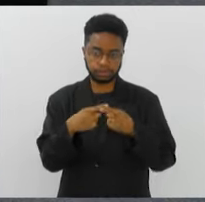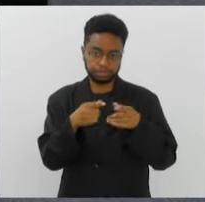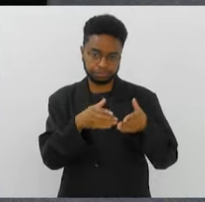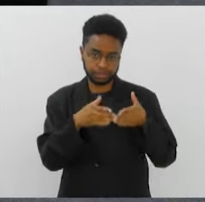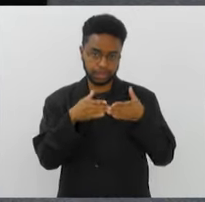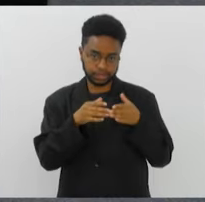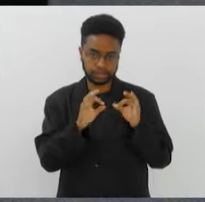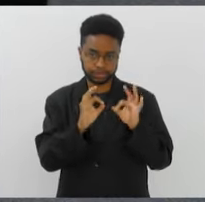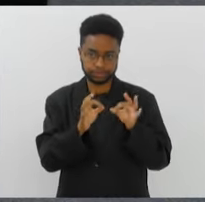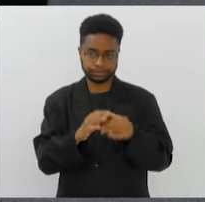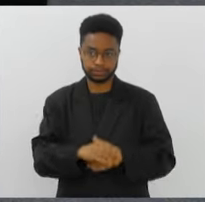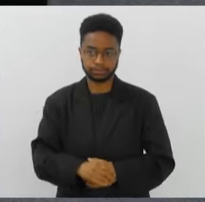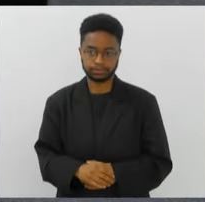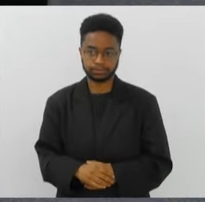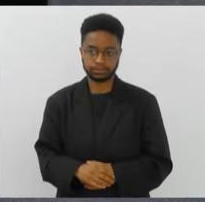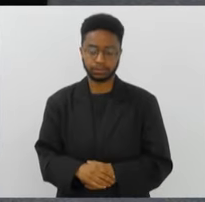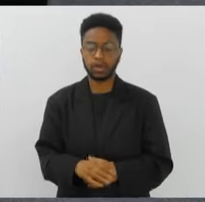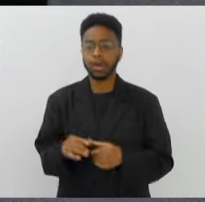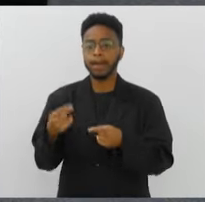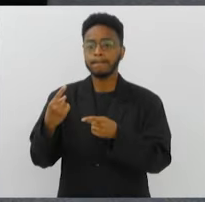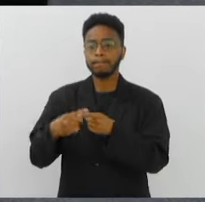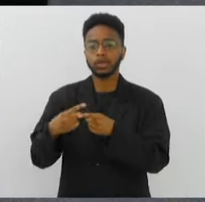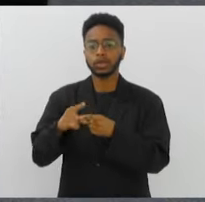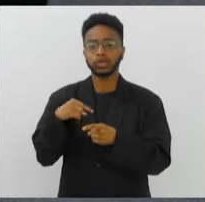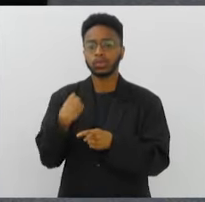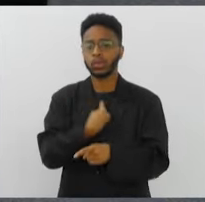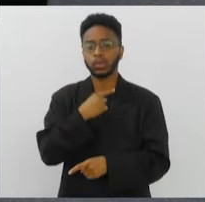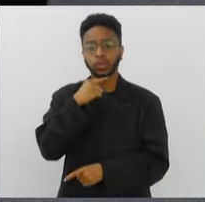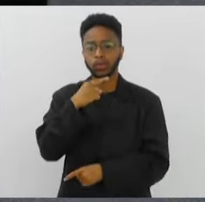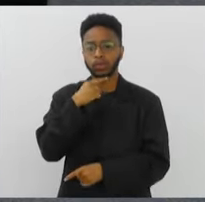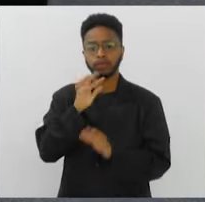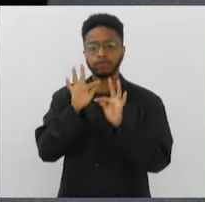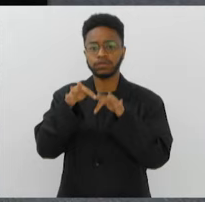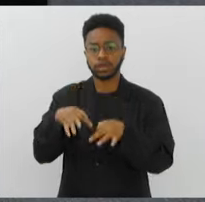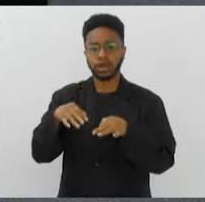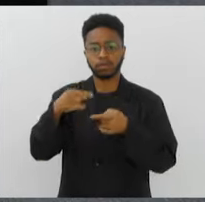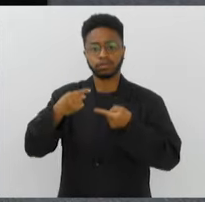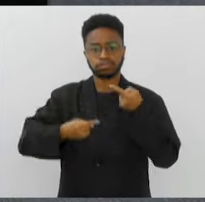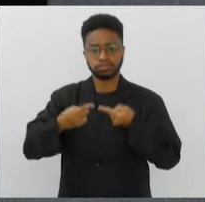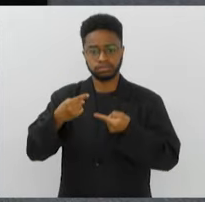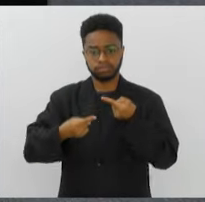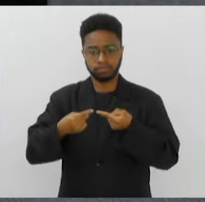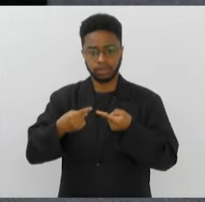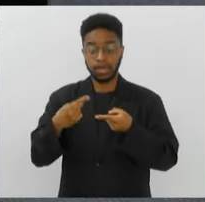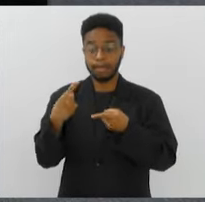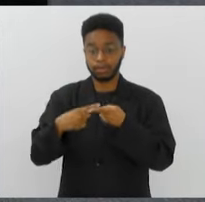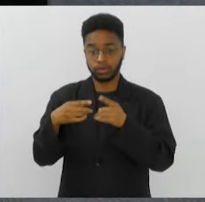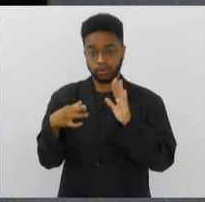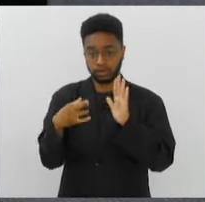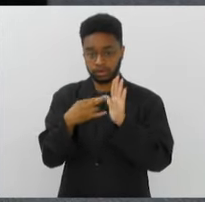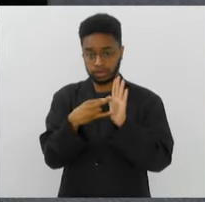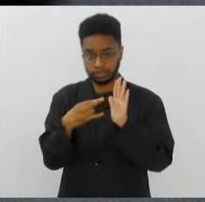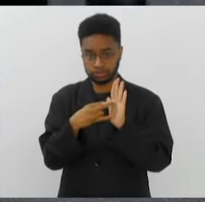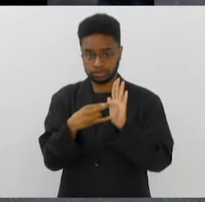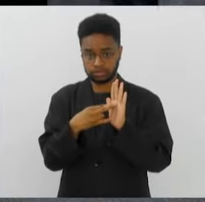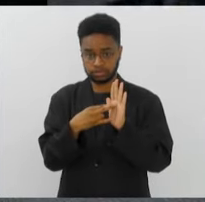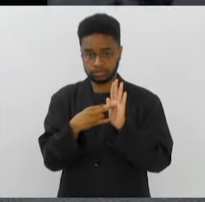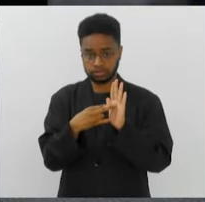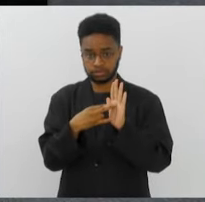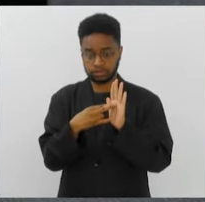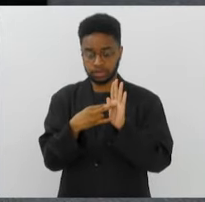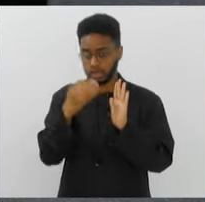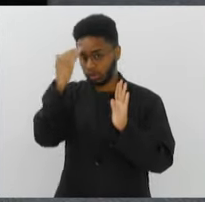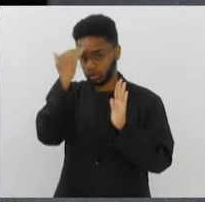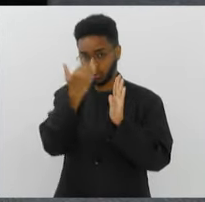licenciado. Por que que não chegamos até o final da pauta? Porque o regimento interno não vem